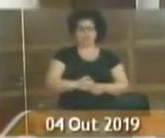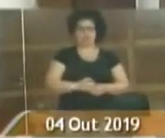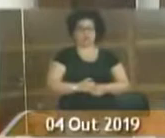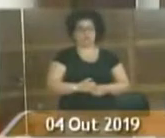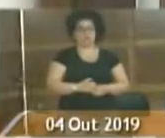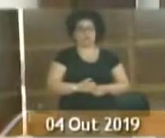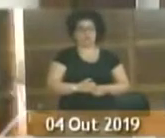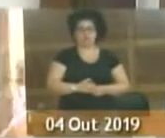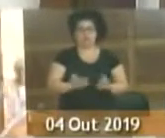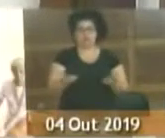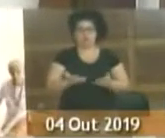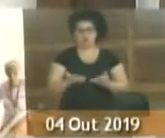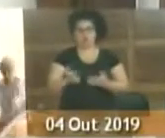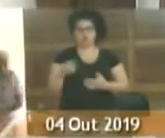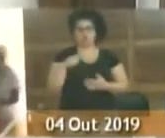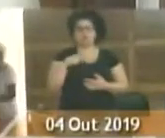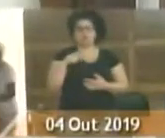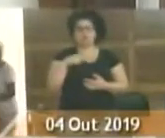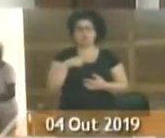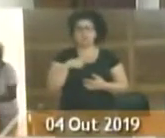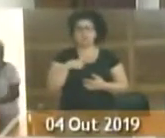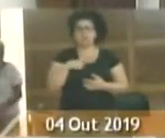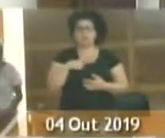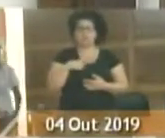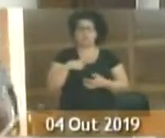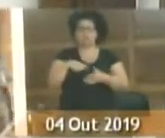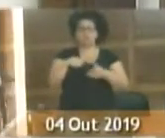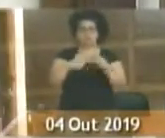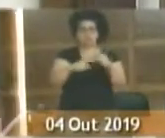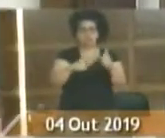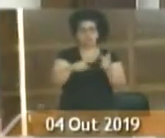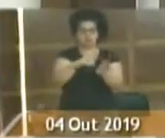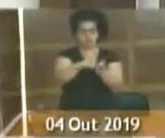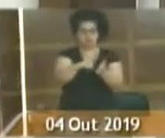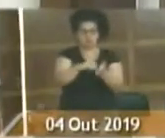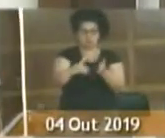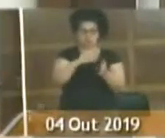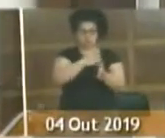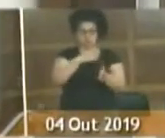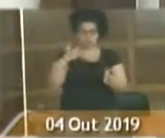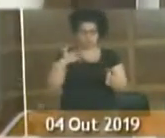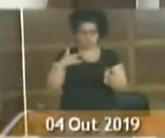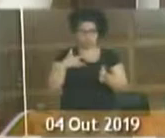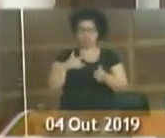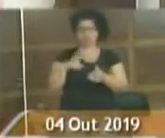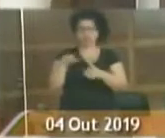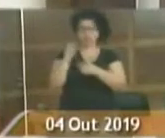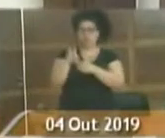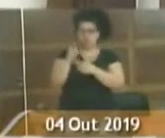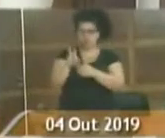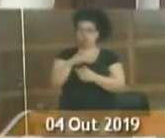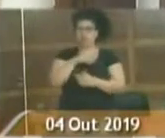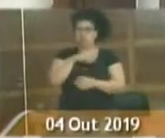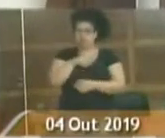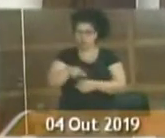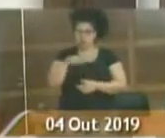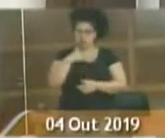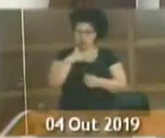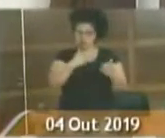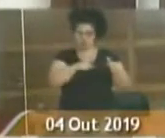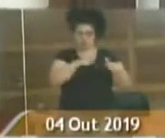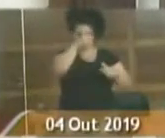tá, o serviço de zoonoses na Secretaria de Saúde, tá? Tá funcionando. Eu não sou da prefeitura, não, mas quando